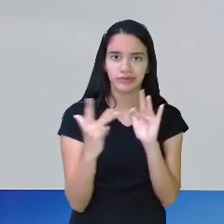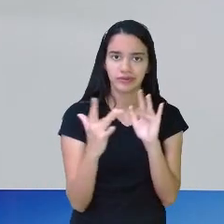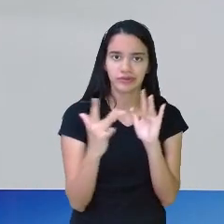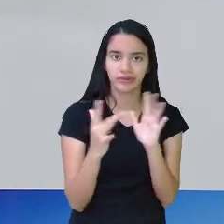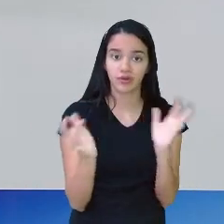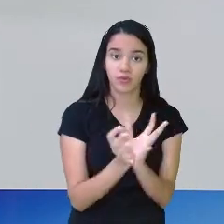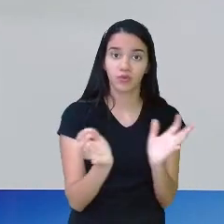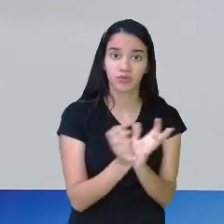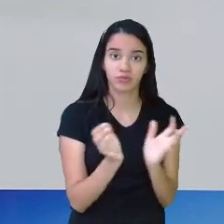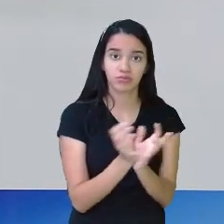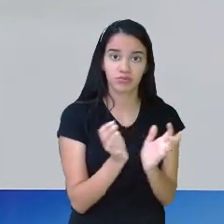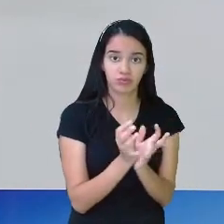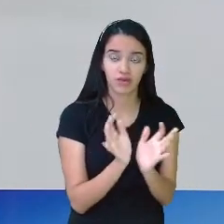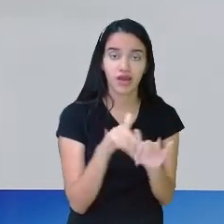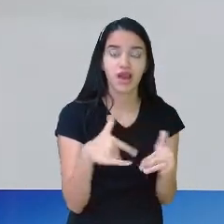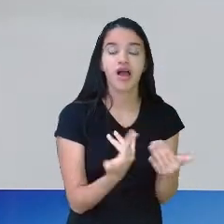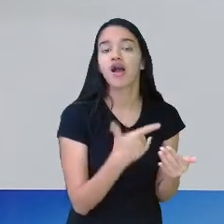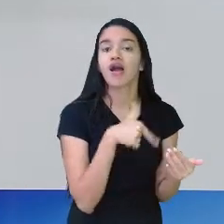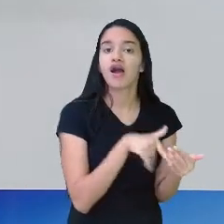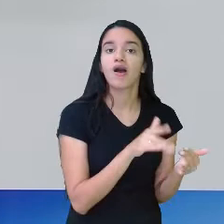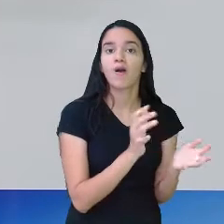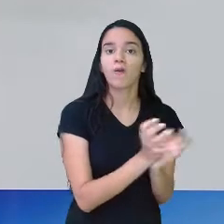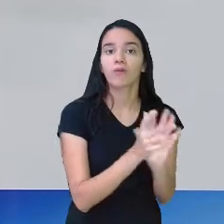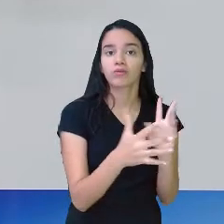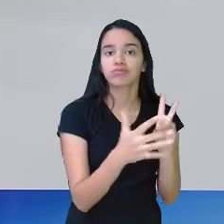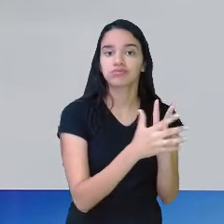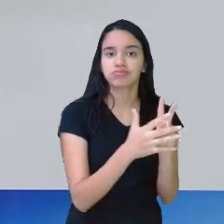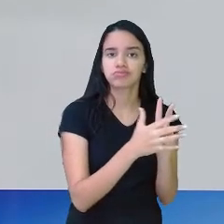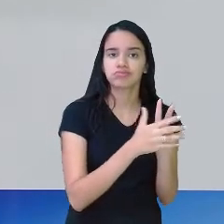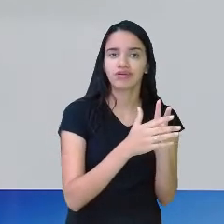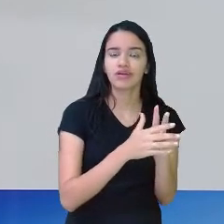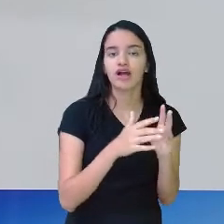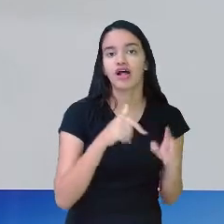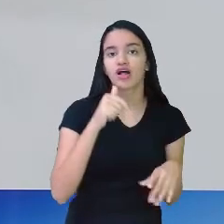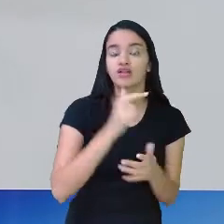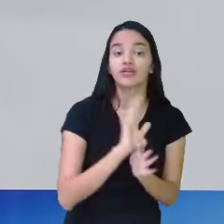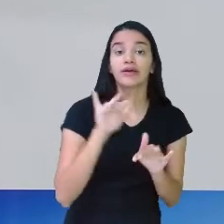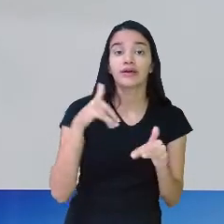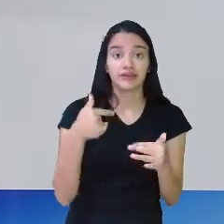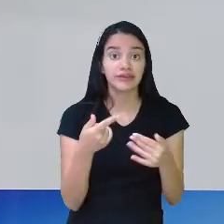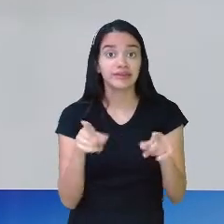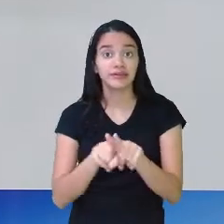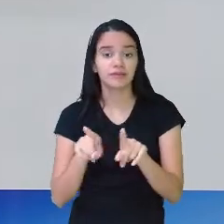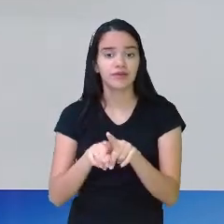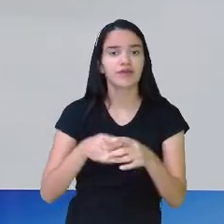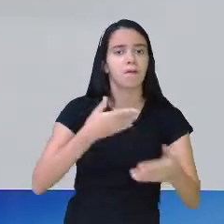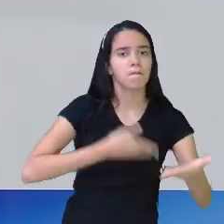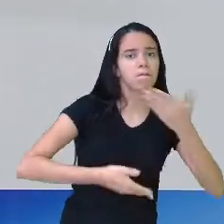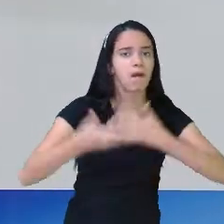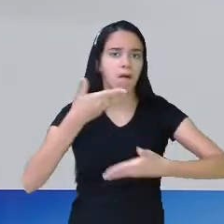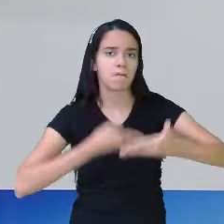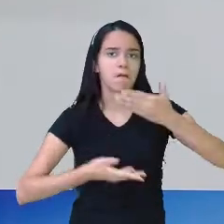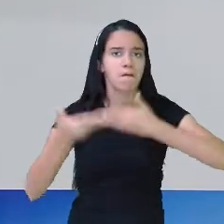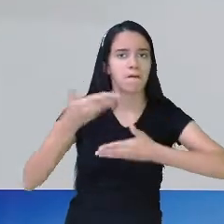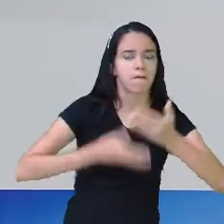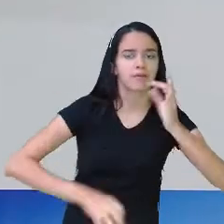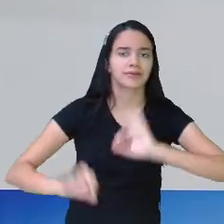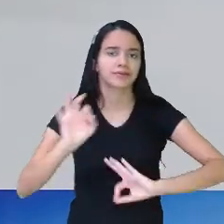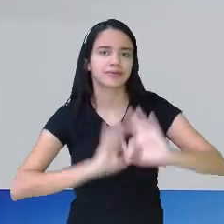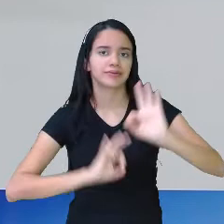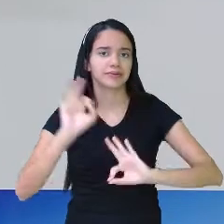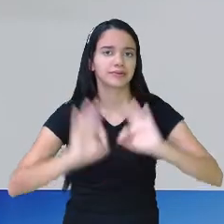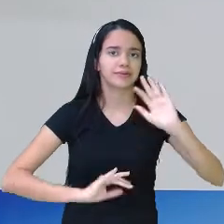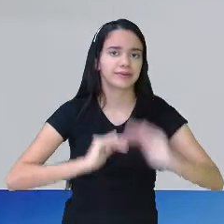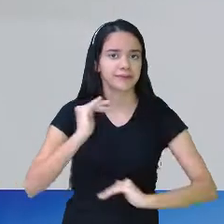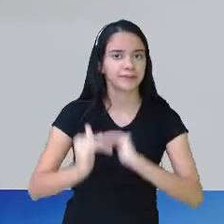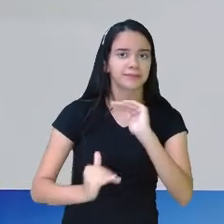aldeias lá do final do país conseguem se conectar às aldeias da Amazônia, por exemplo. E assim vão crescendo, vão se organizando